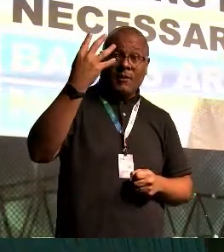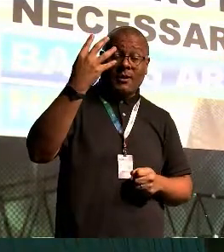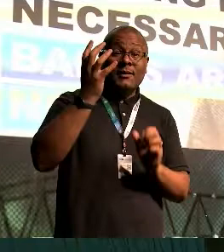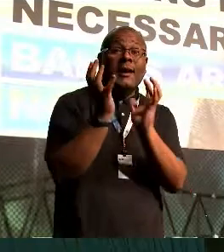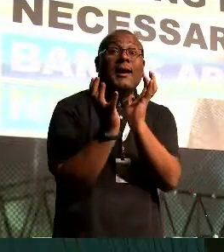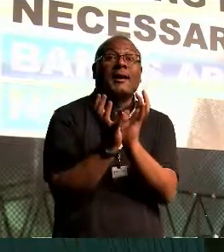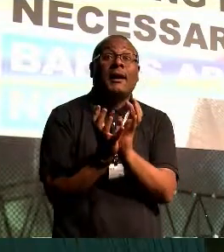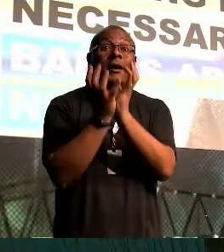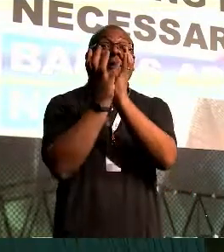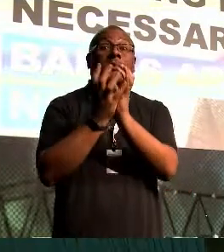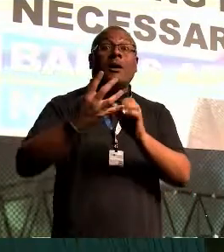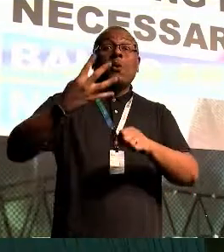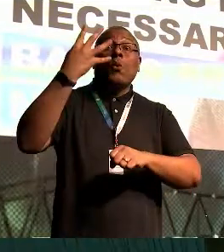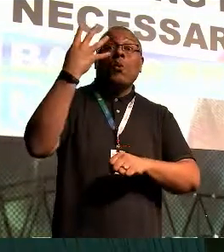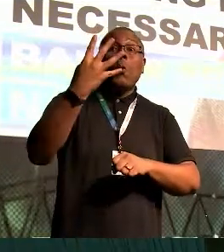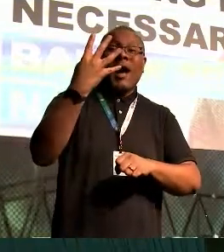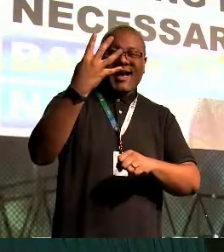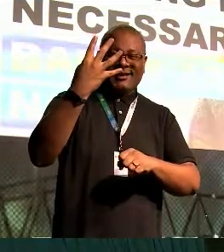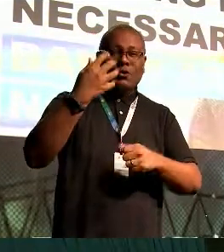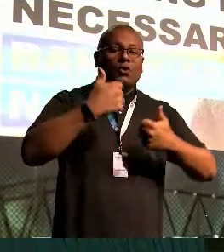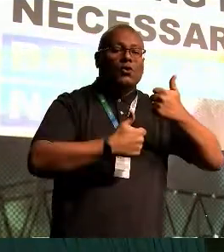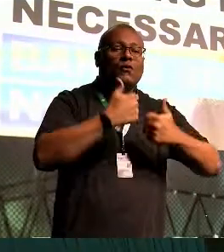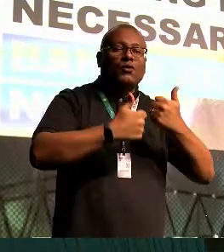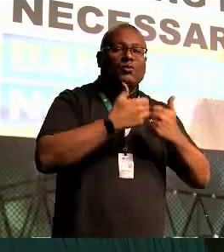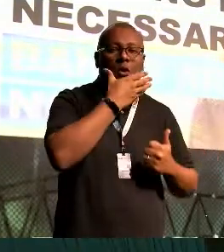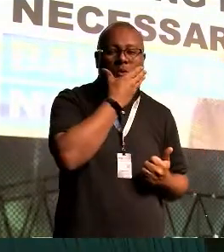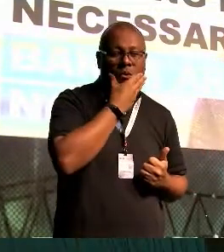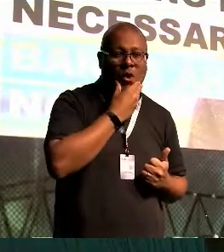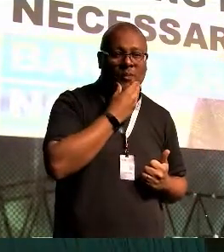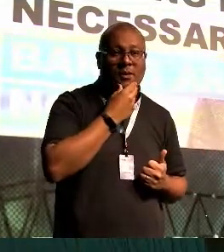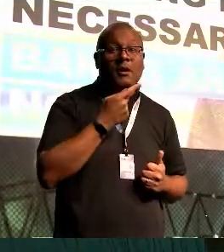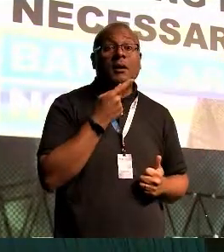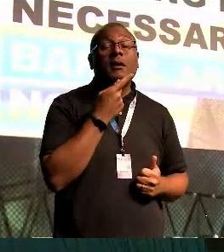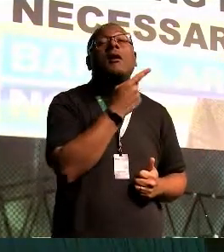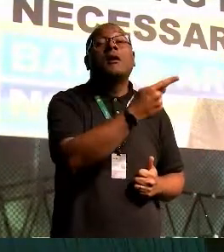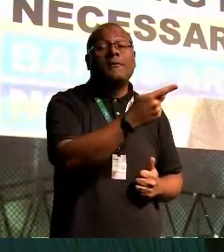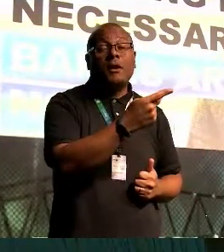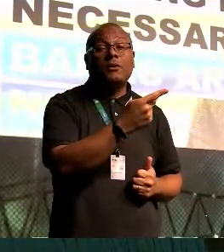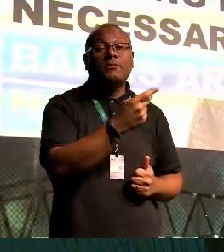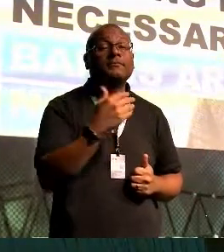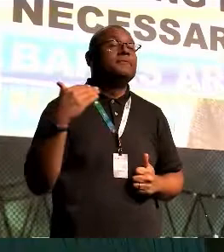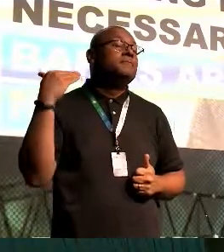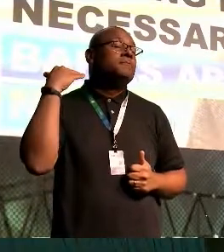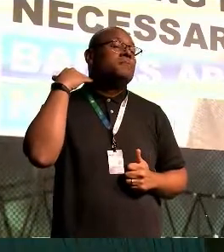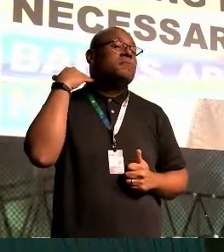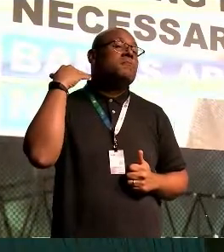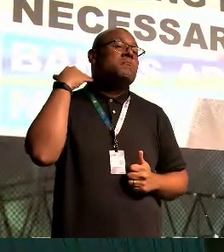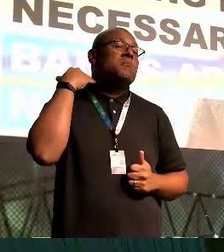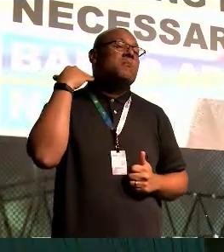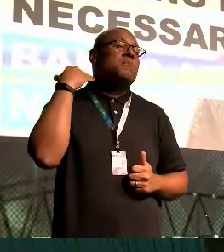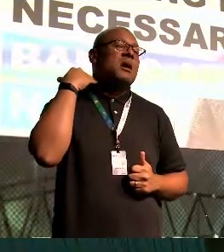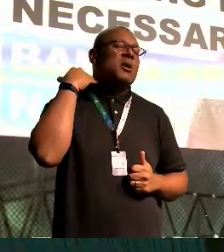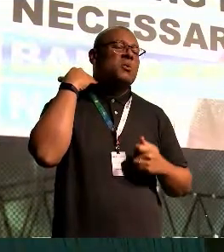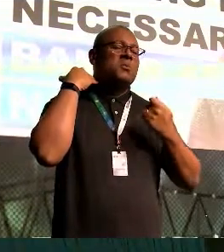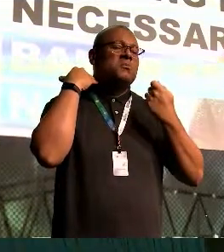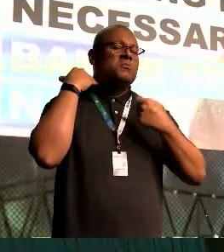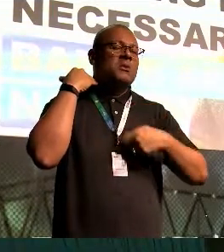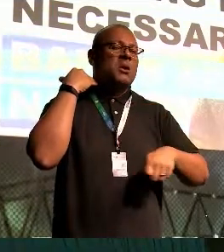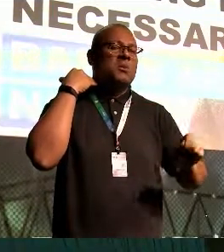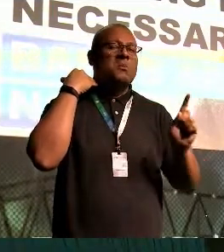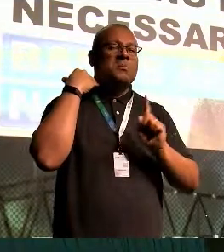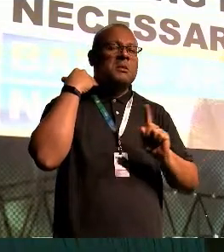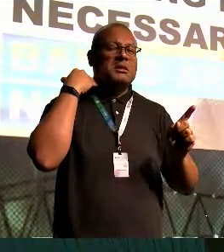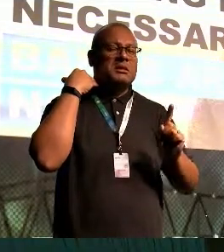nos Estados Unidos, e ele já me solta uma dessa. Banking is necessary, banks are not. E quando a gente fala